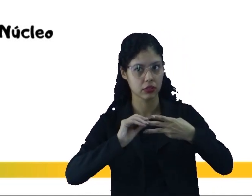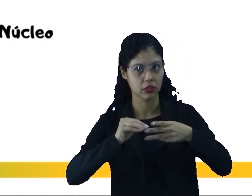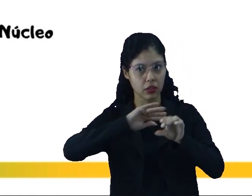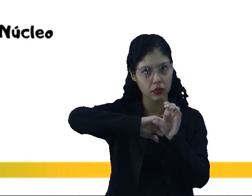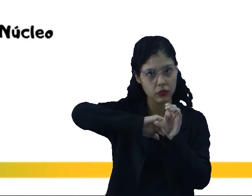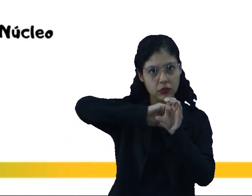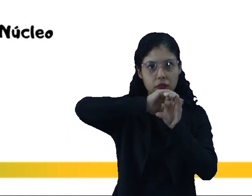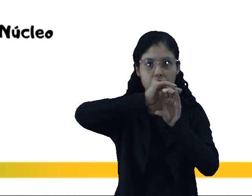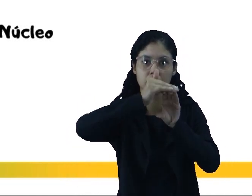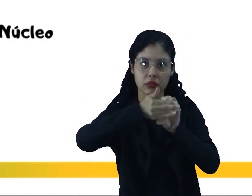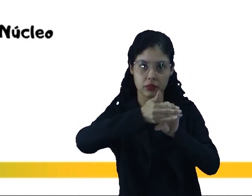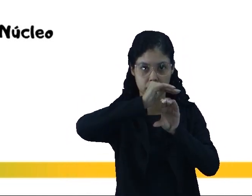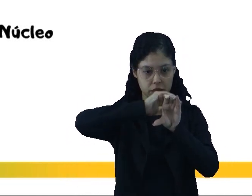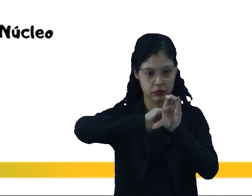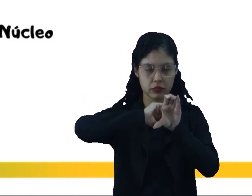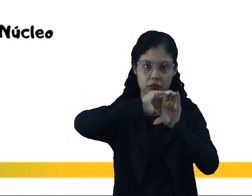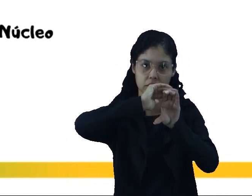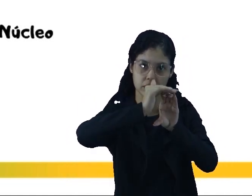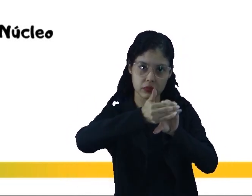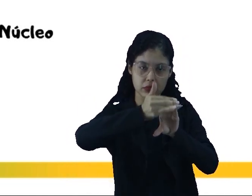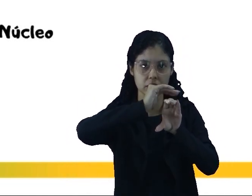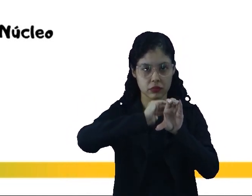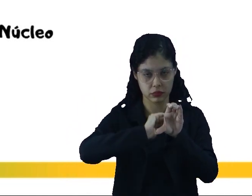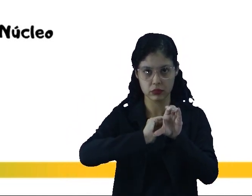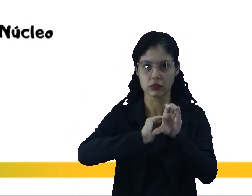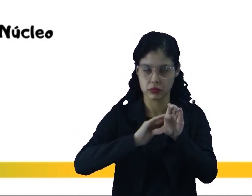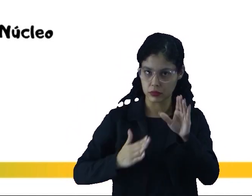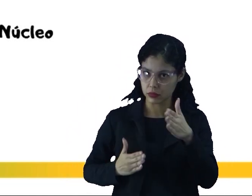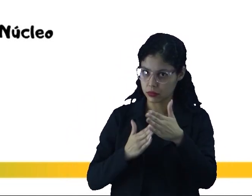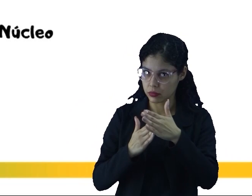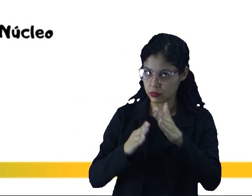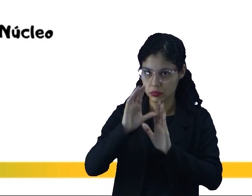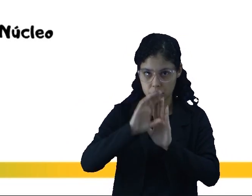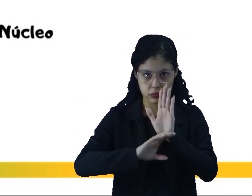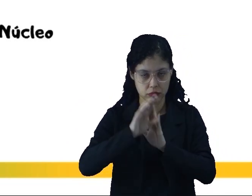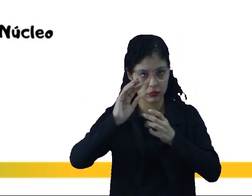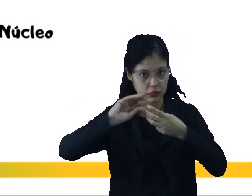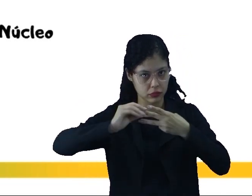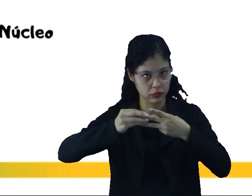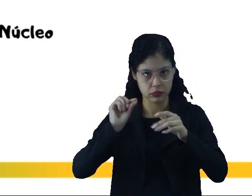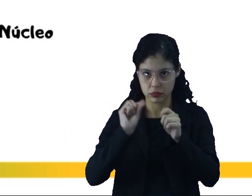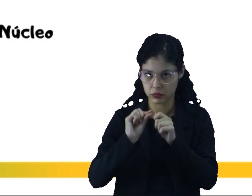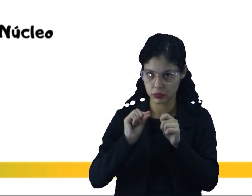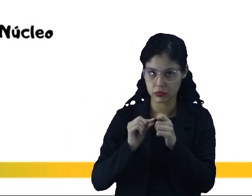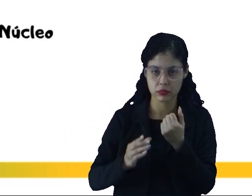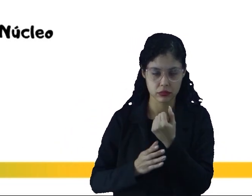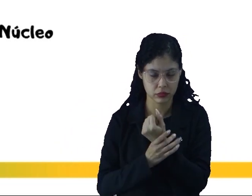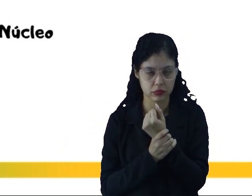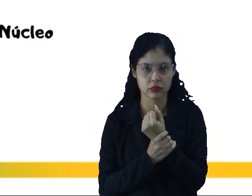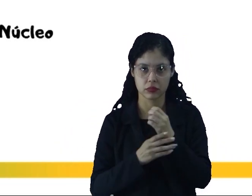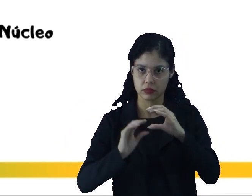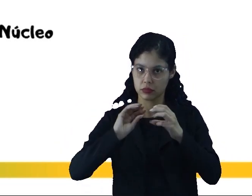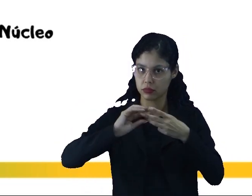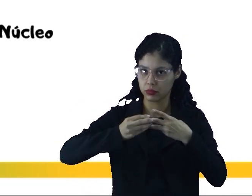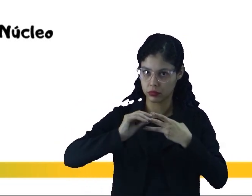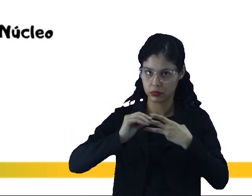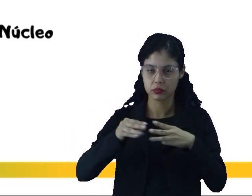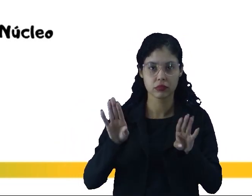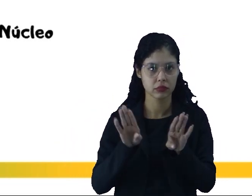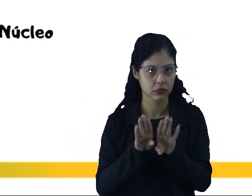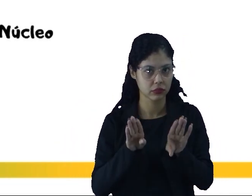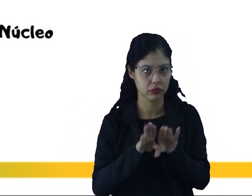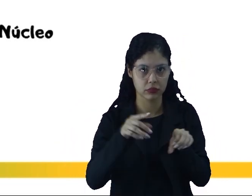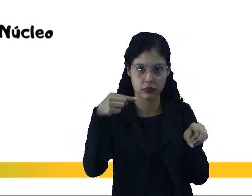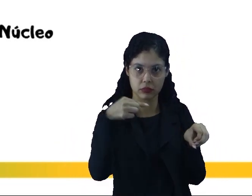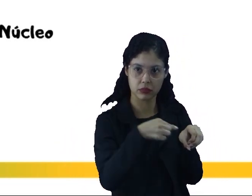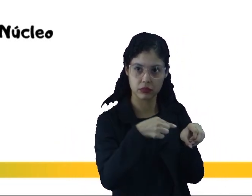membrana plasmática, que é a parte que dá a delimitação do conteúdo celular, faz a proteção e tudo mais. E a gente tem uma